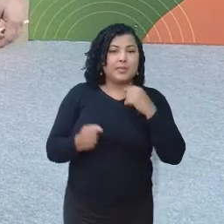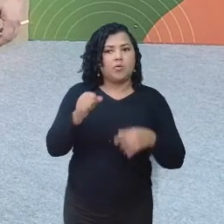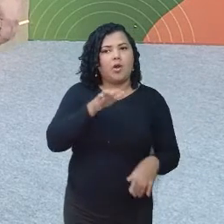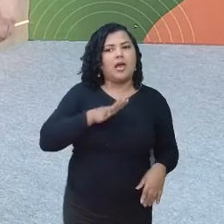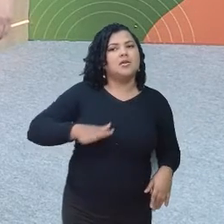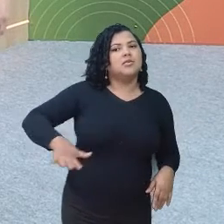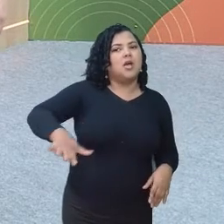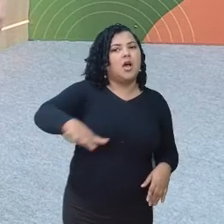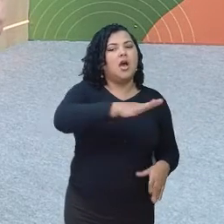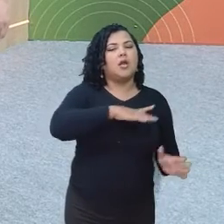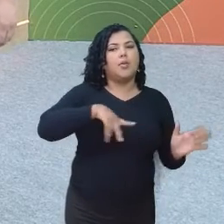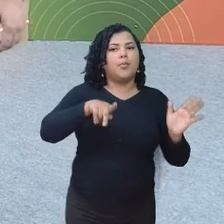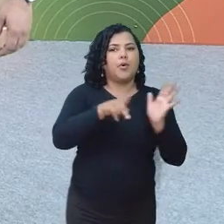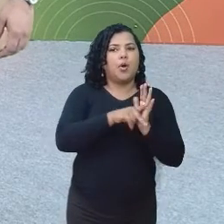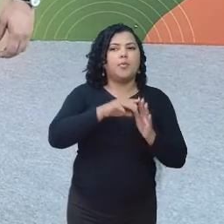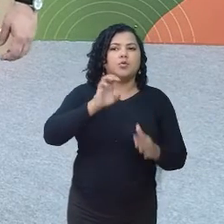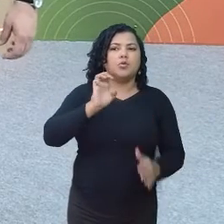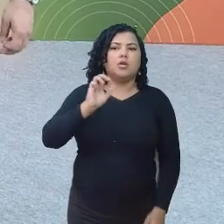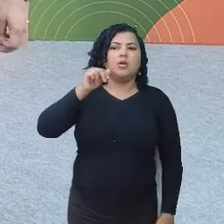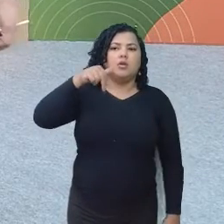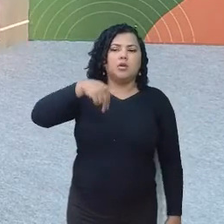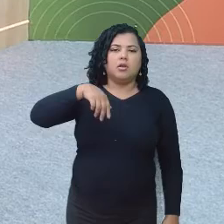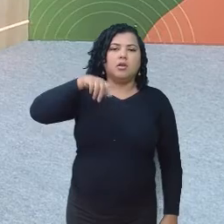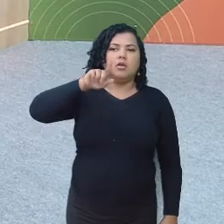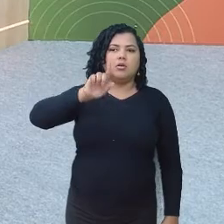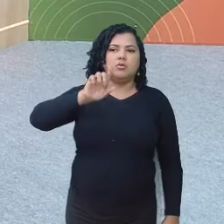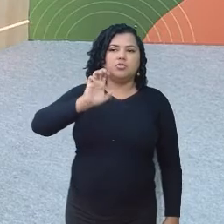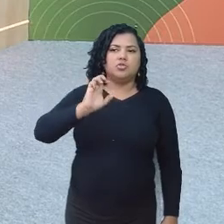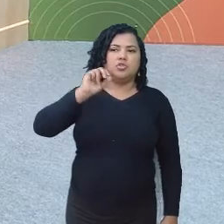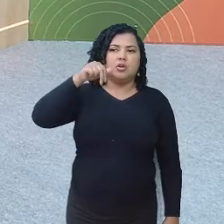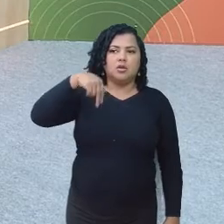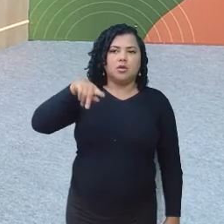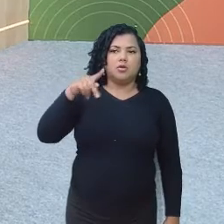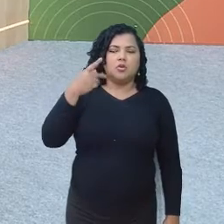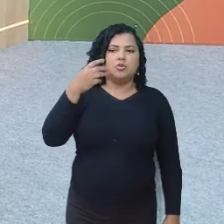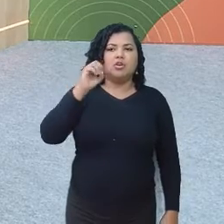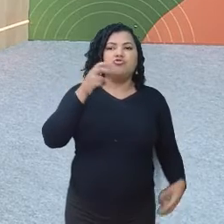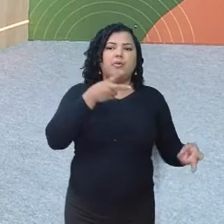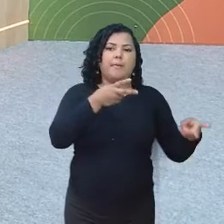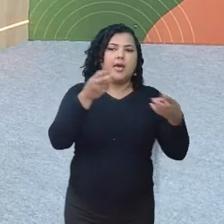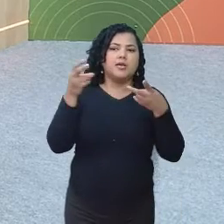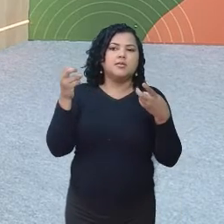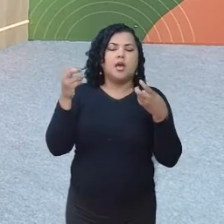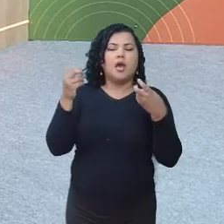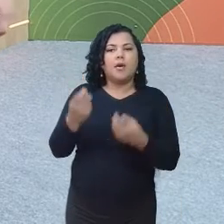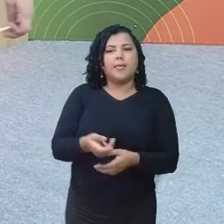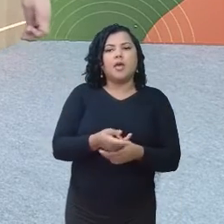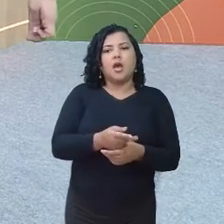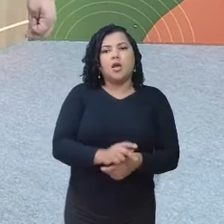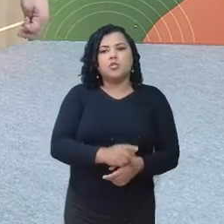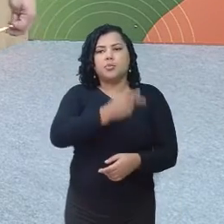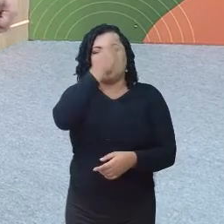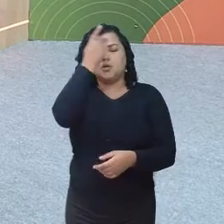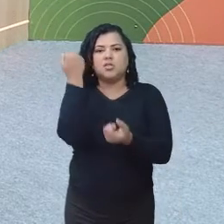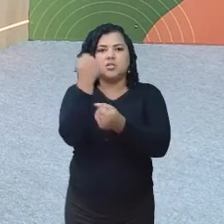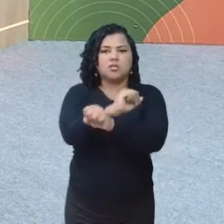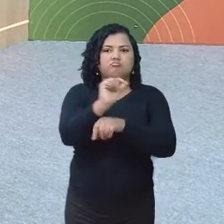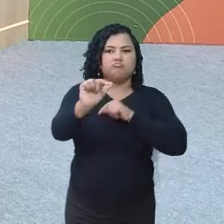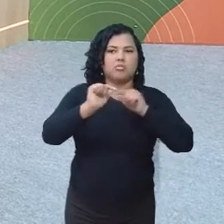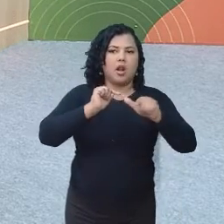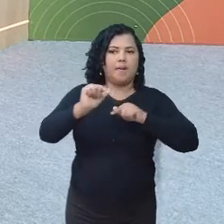território do engenho. A gente observa, né, os escravos trabalhando na produção do açúcar. Veja, aqui nós